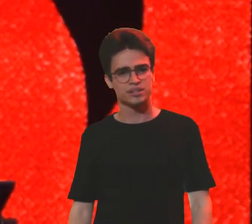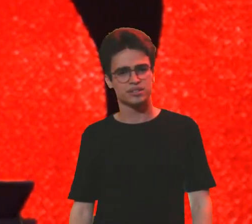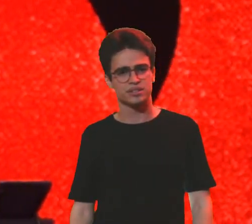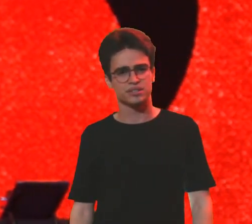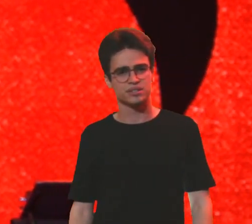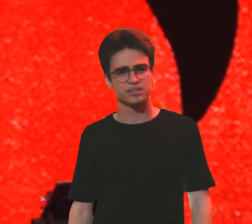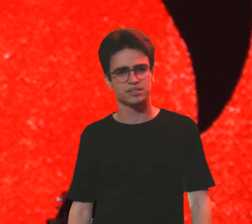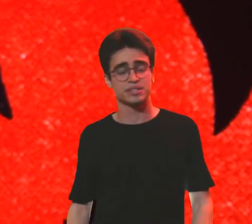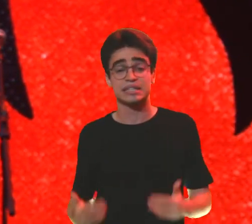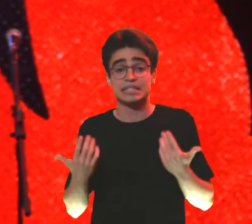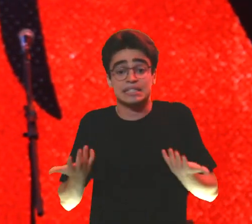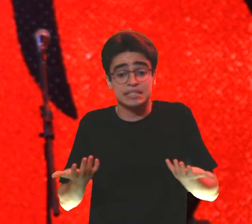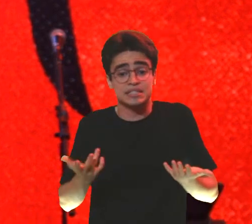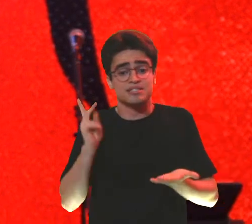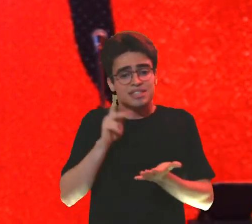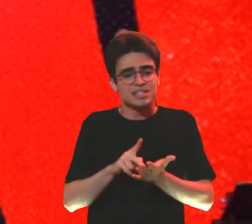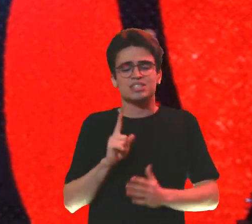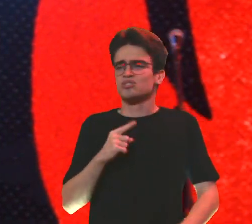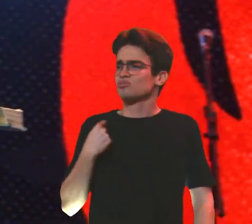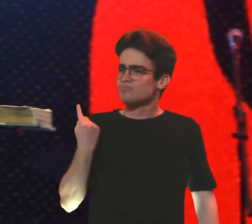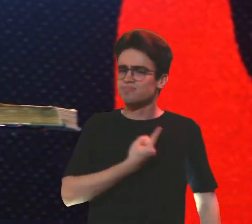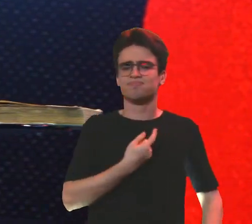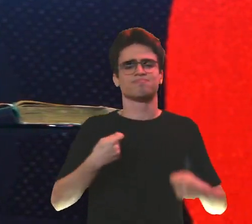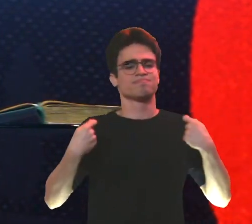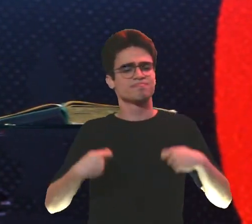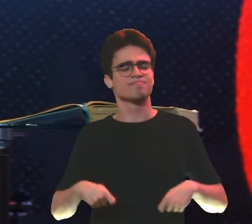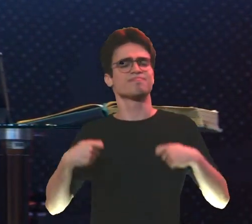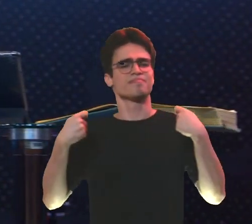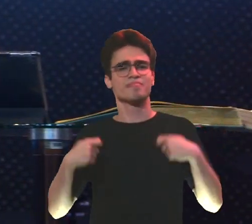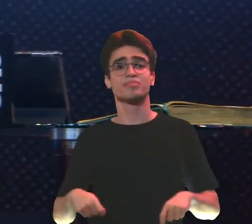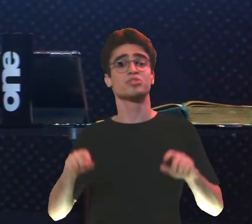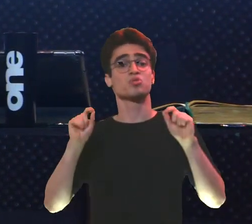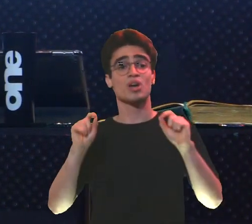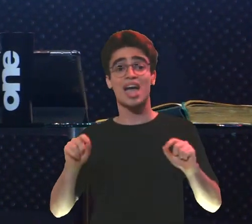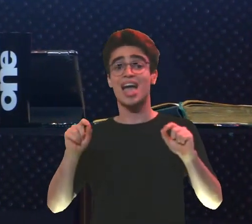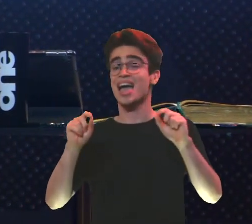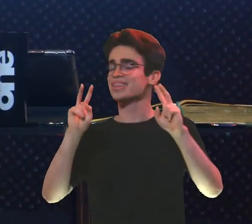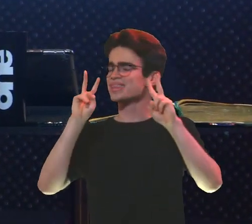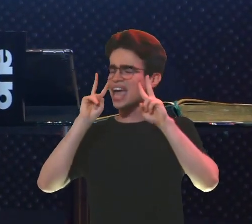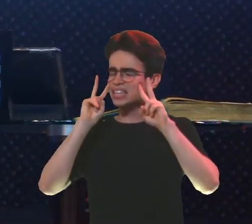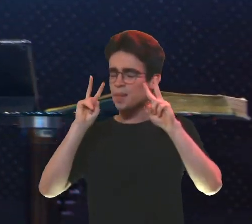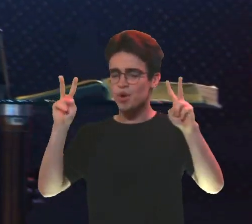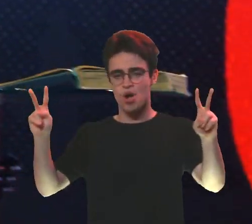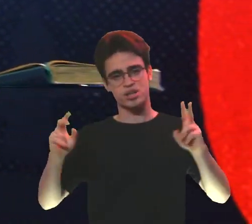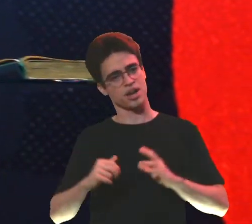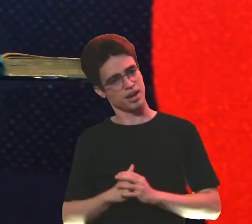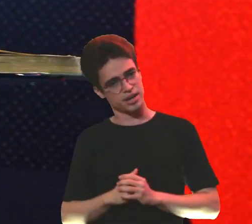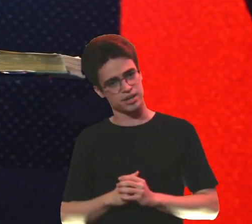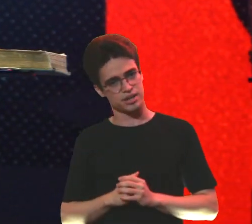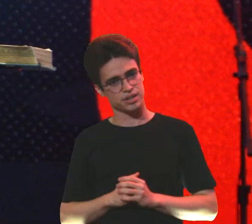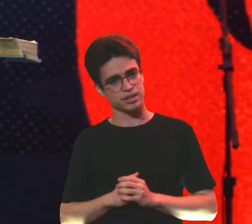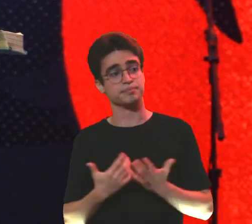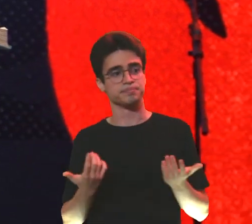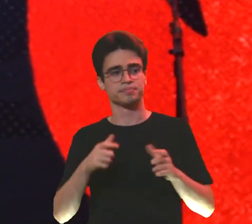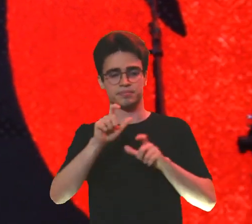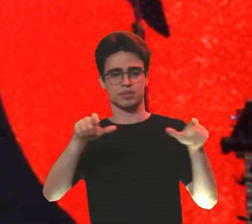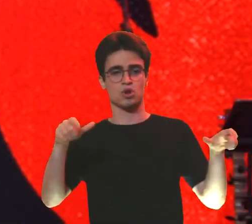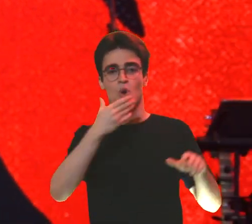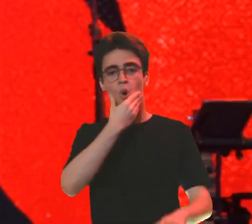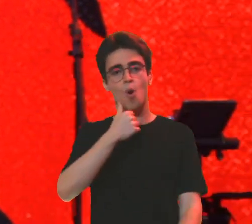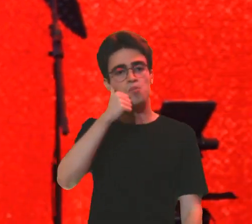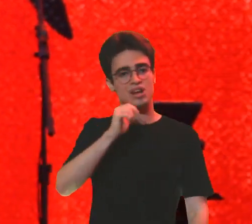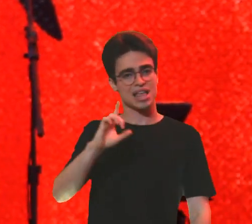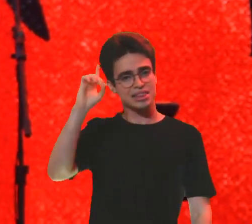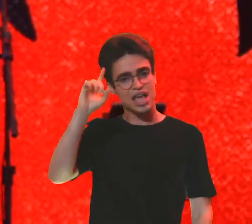Então, nós precisamos ser testemunhas. Esses homens e mulheres de Deus, aqui em